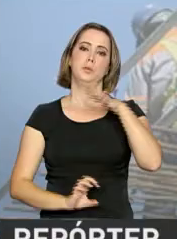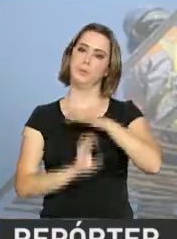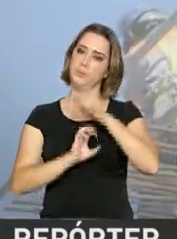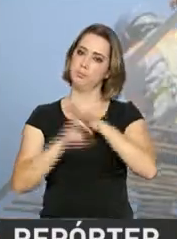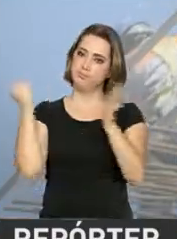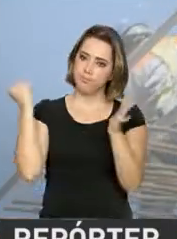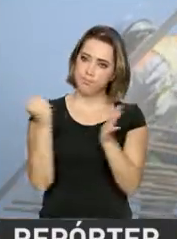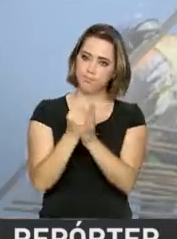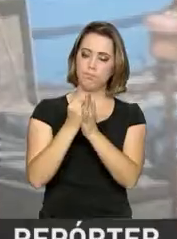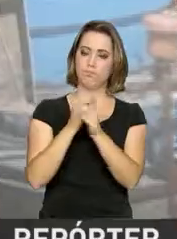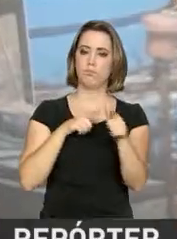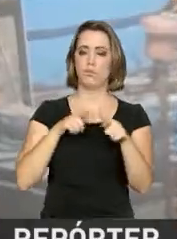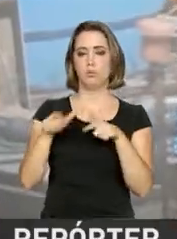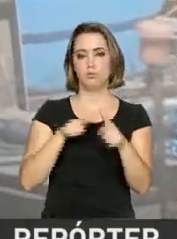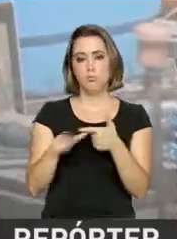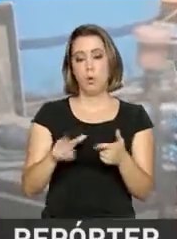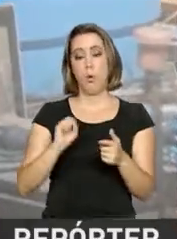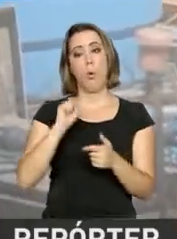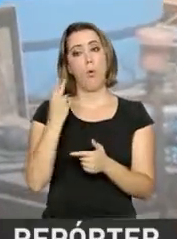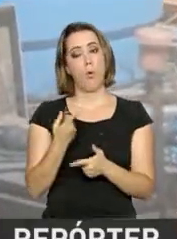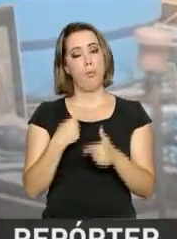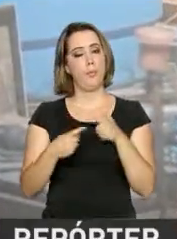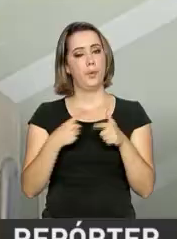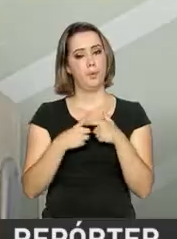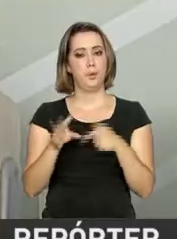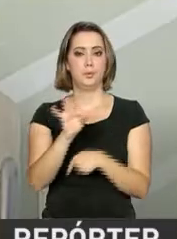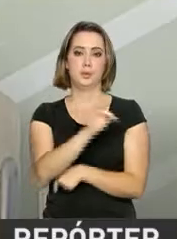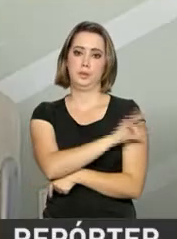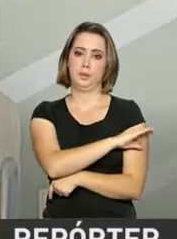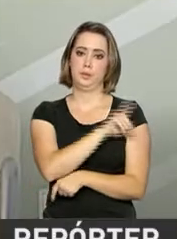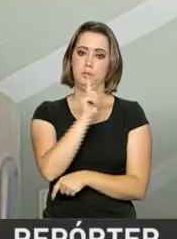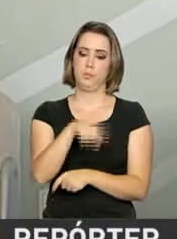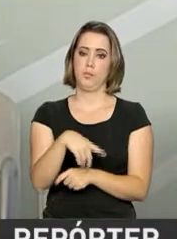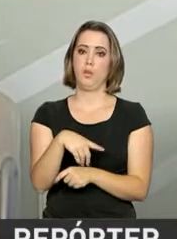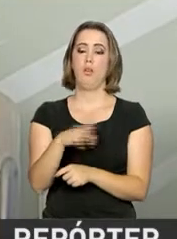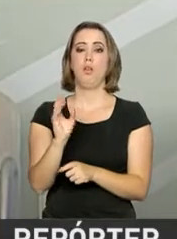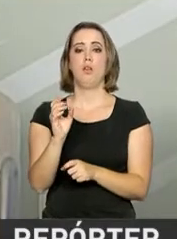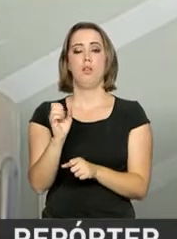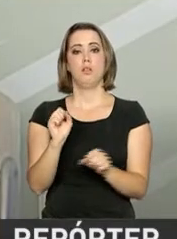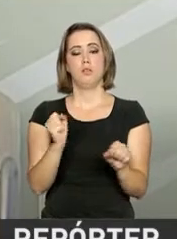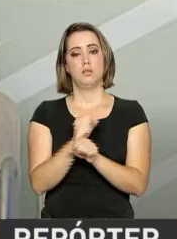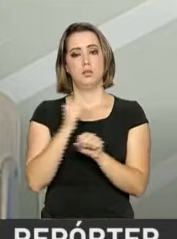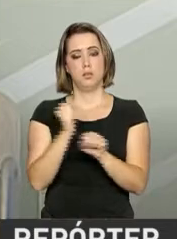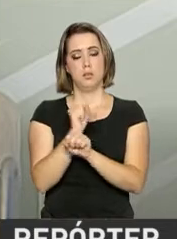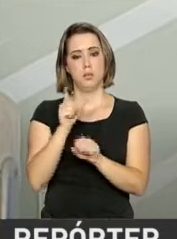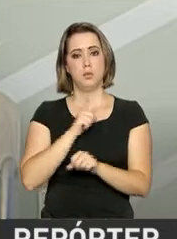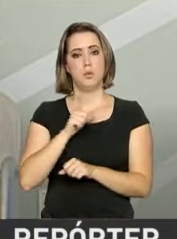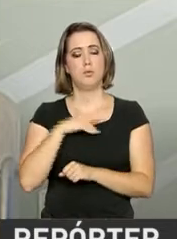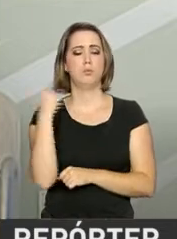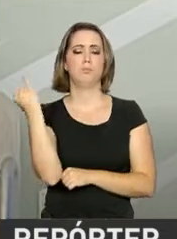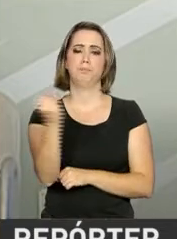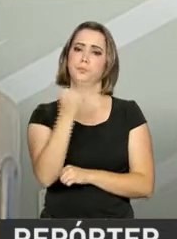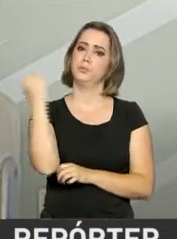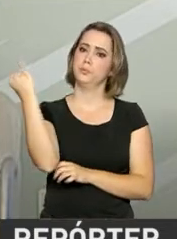contratada para fazer o serviço ou por problemas técnicos. São obras, digamos, que têm um apelo muito